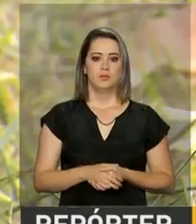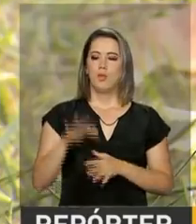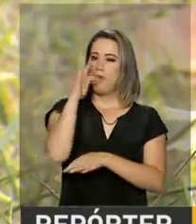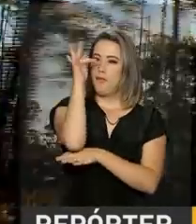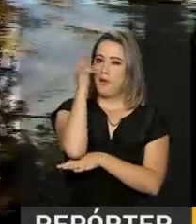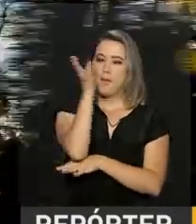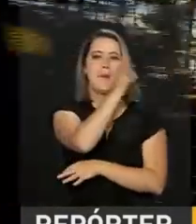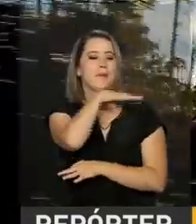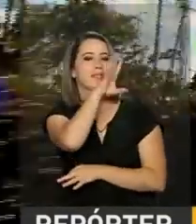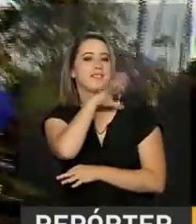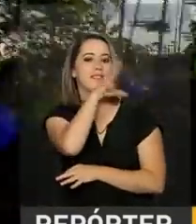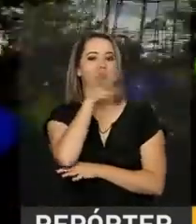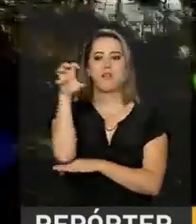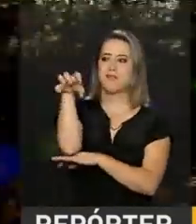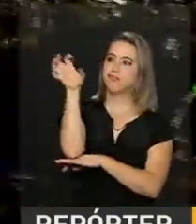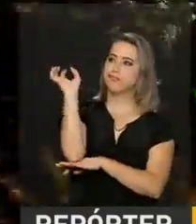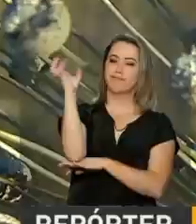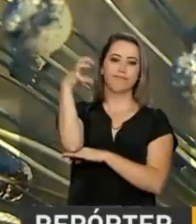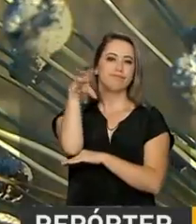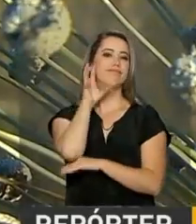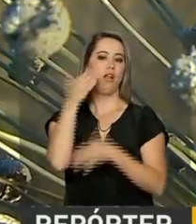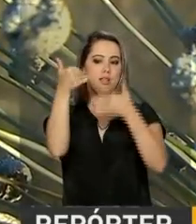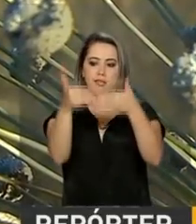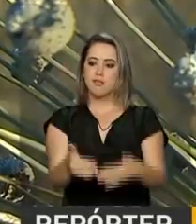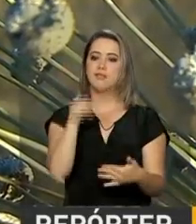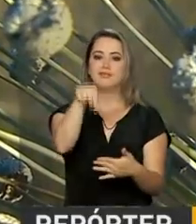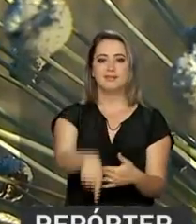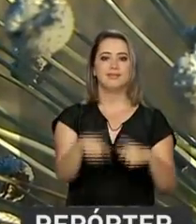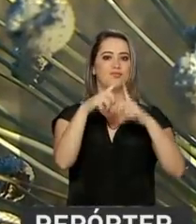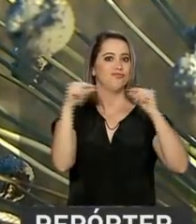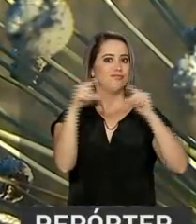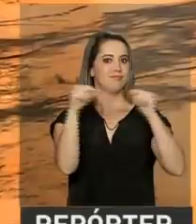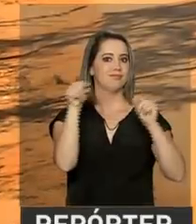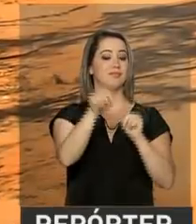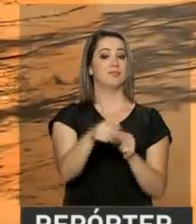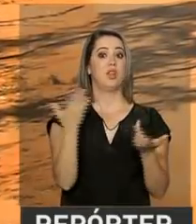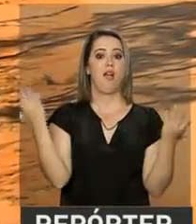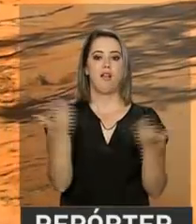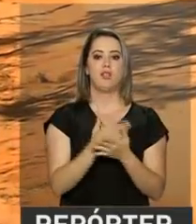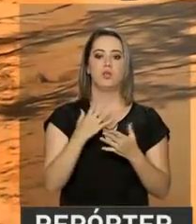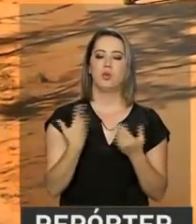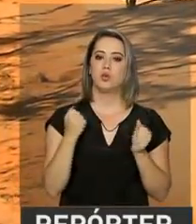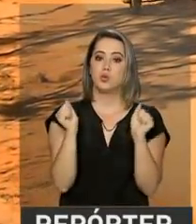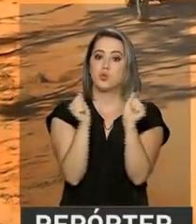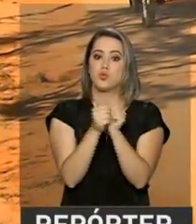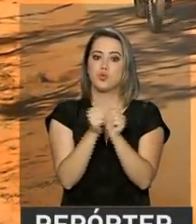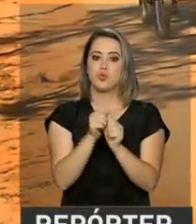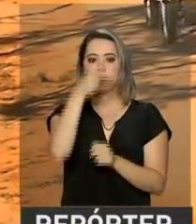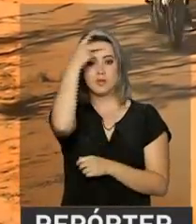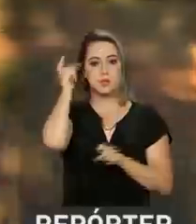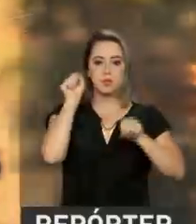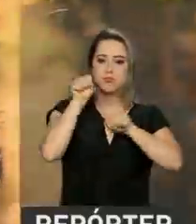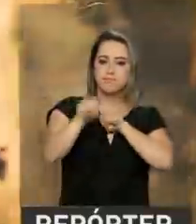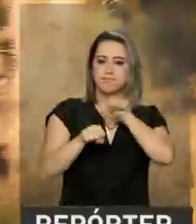Flores, animais e árvores típicas do Cerrado, presentes na Floresta Nacional de Brasília, agora dividem espaço com os